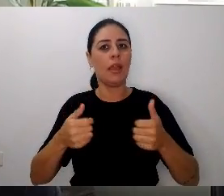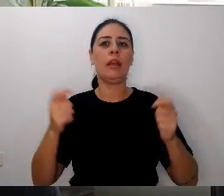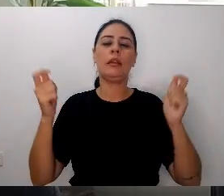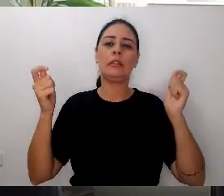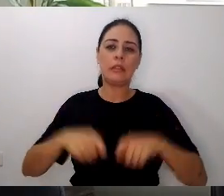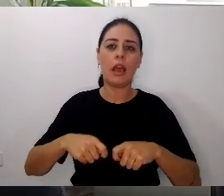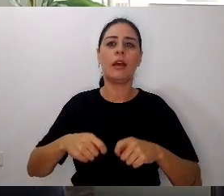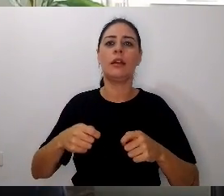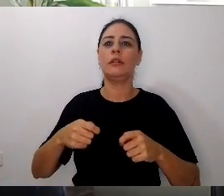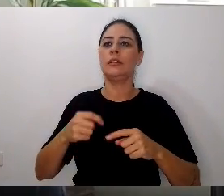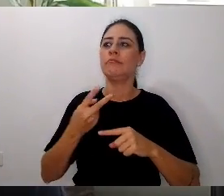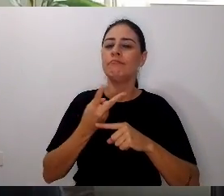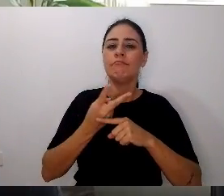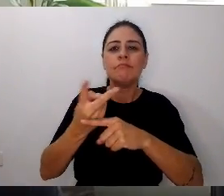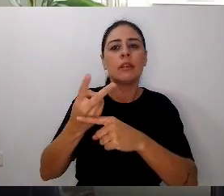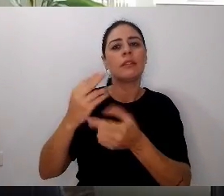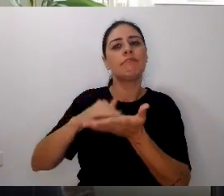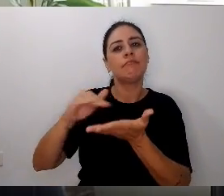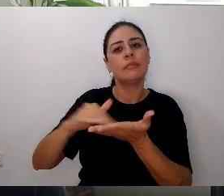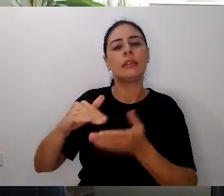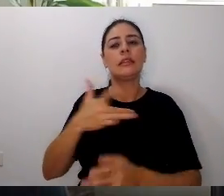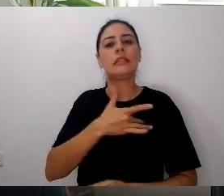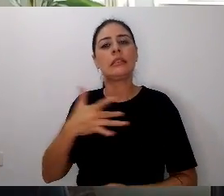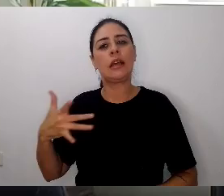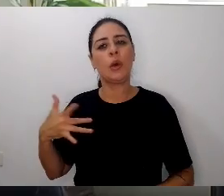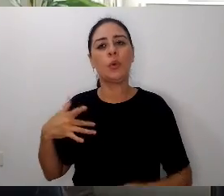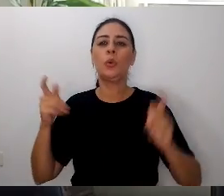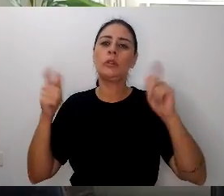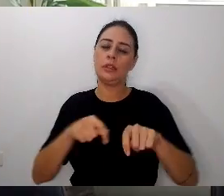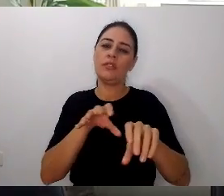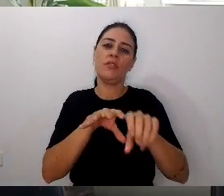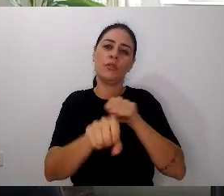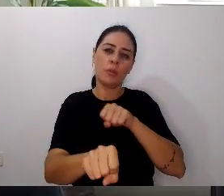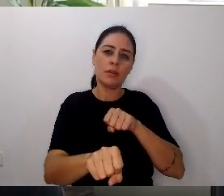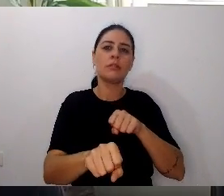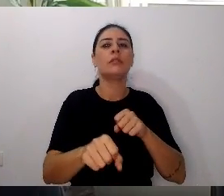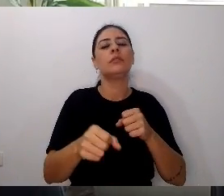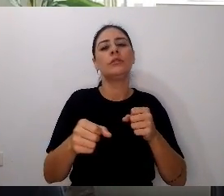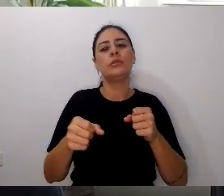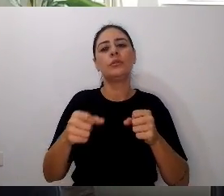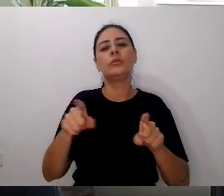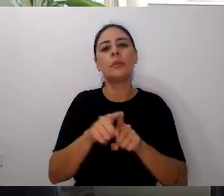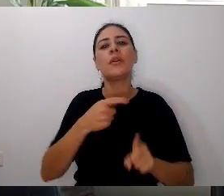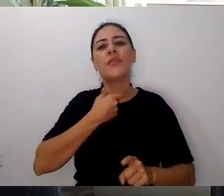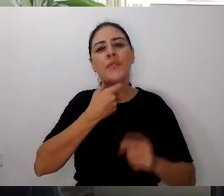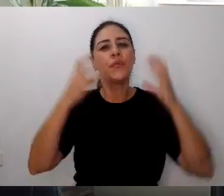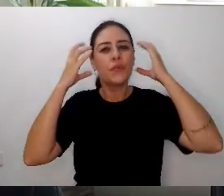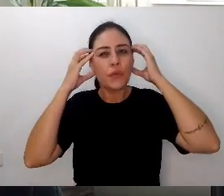podemos buscar, junto com a Secretaria de Saúde, momentos de formação nas questões da fonoaudiologia,